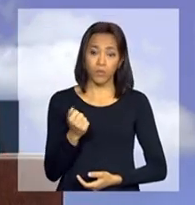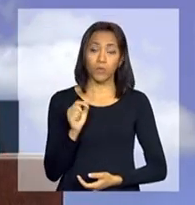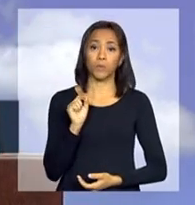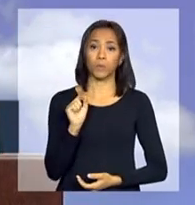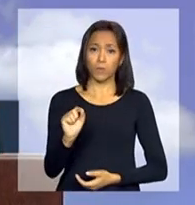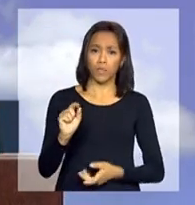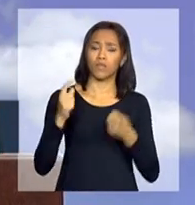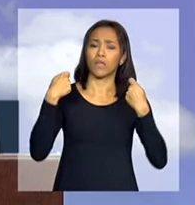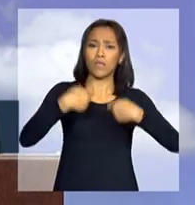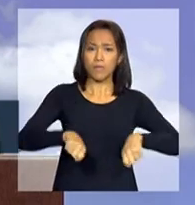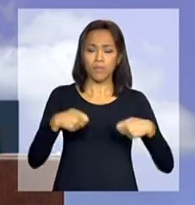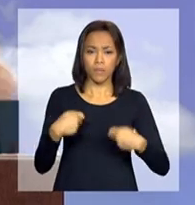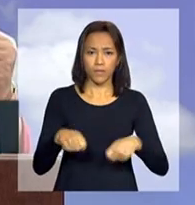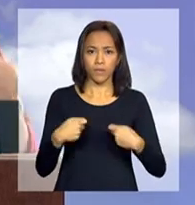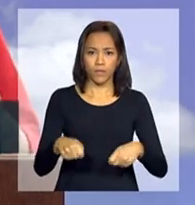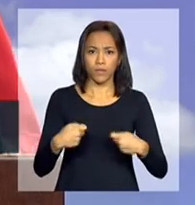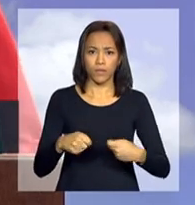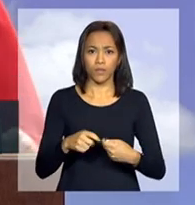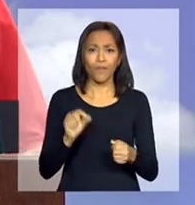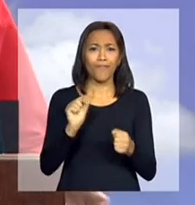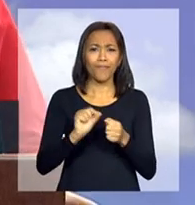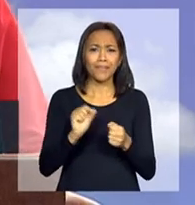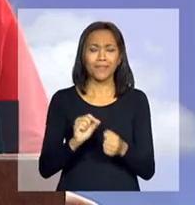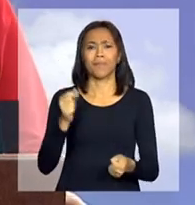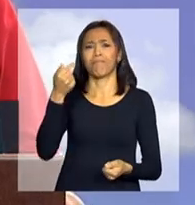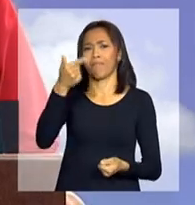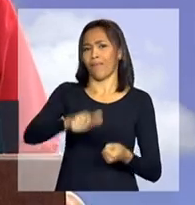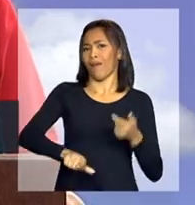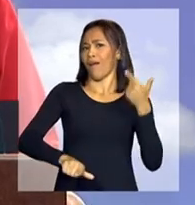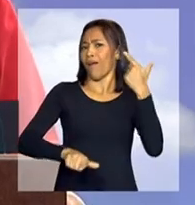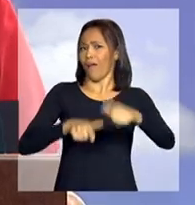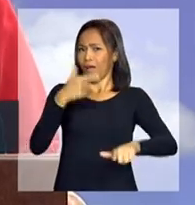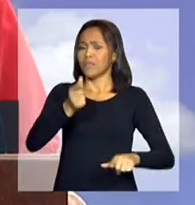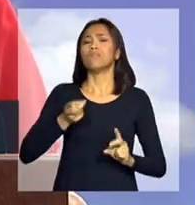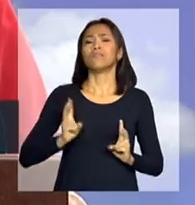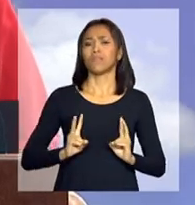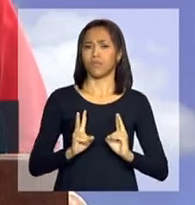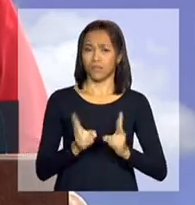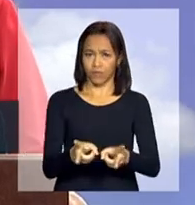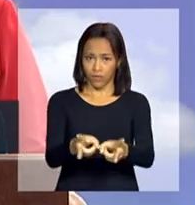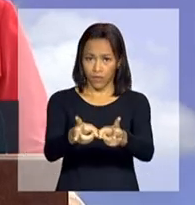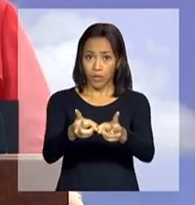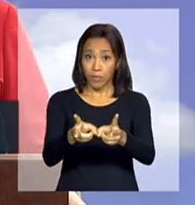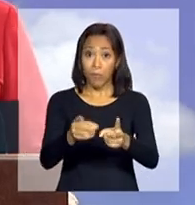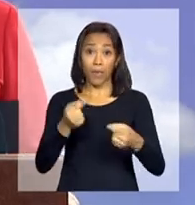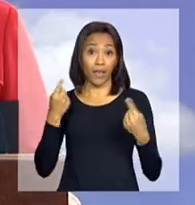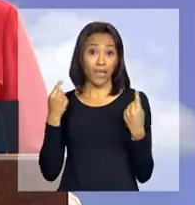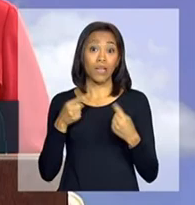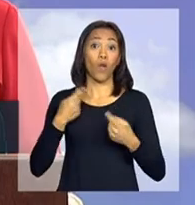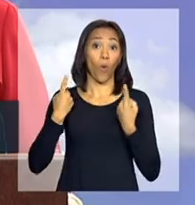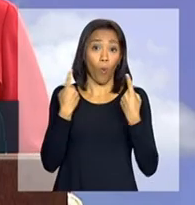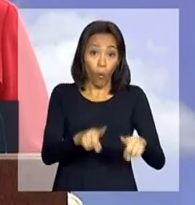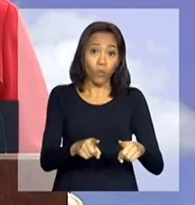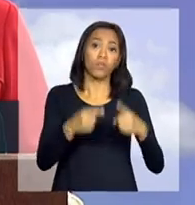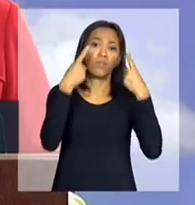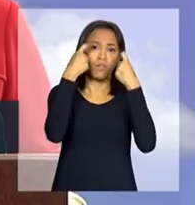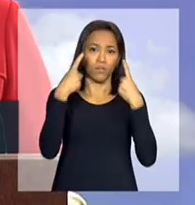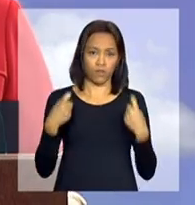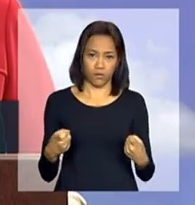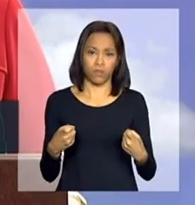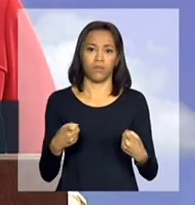fazer muito mais e sempre para combater a violência contra